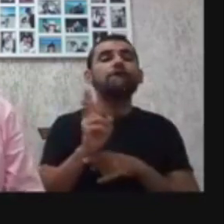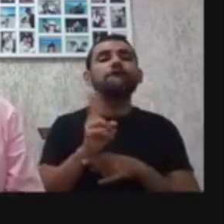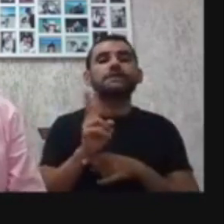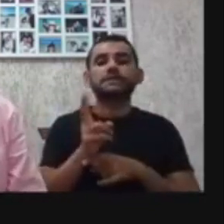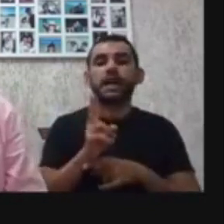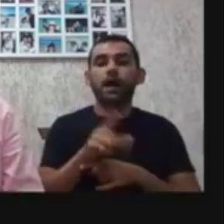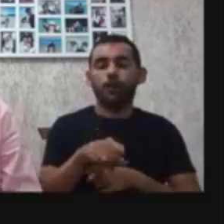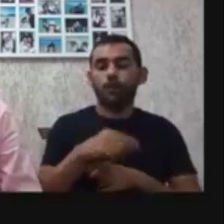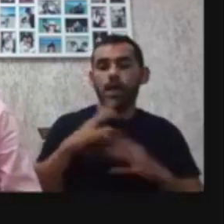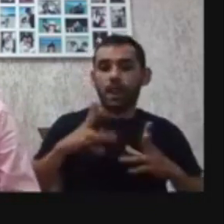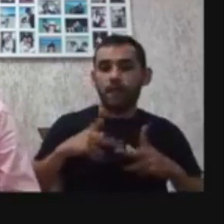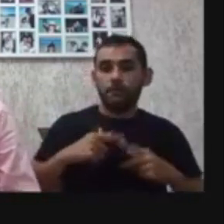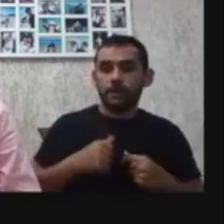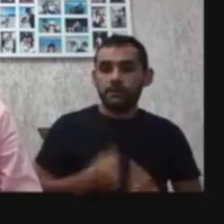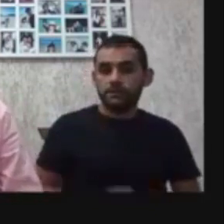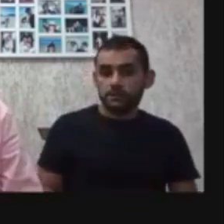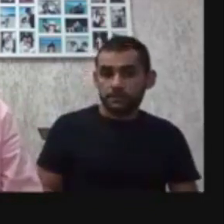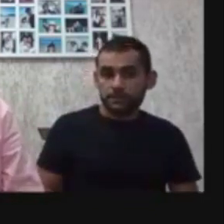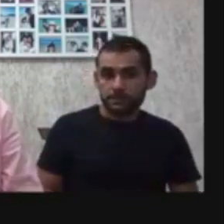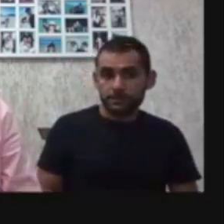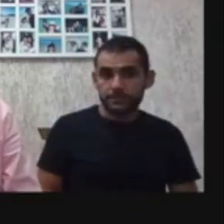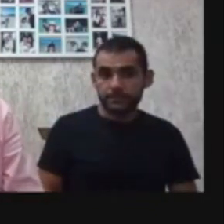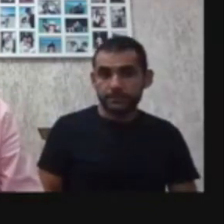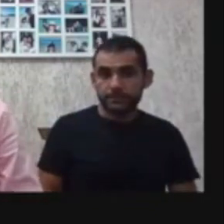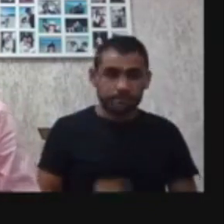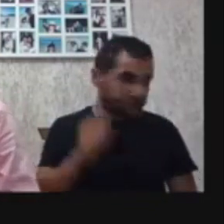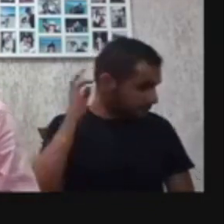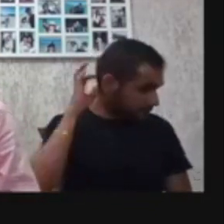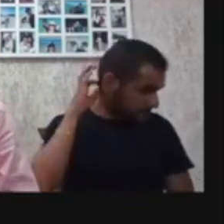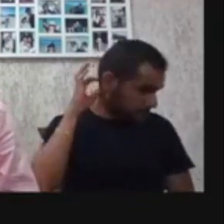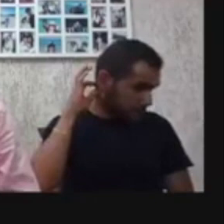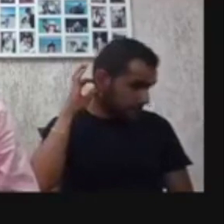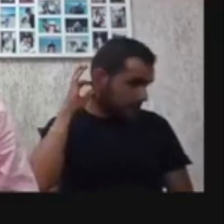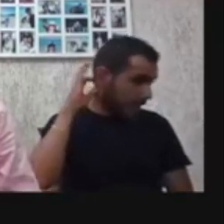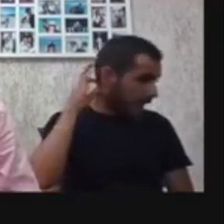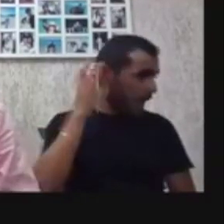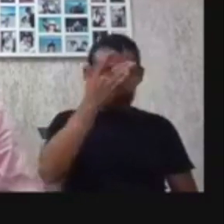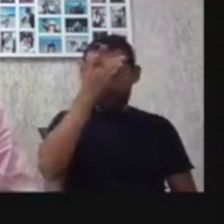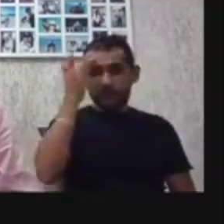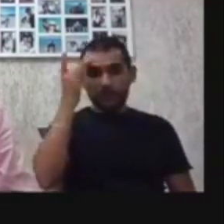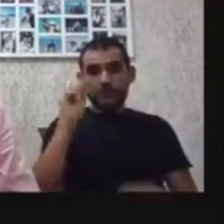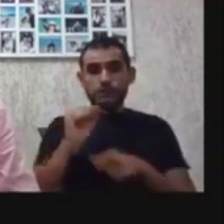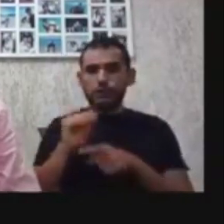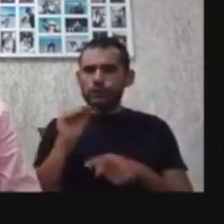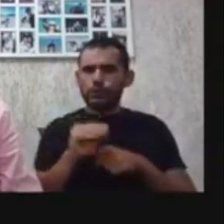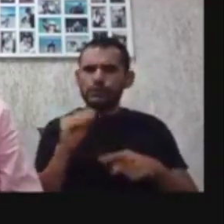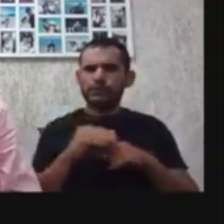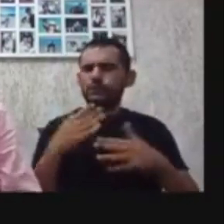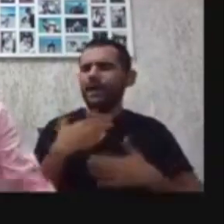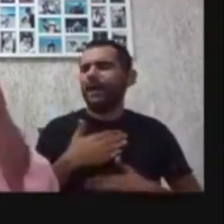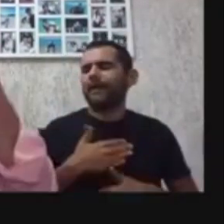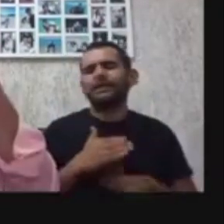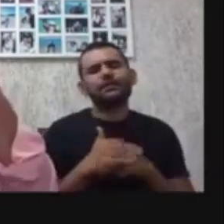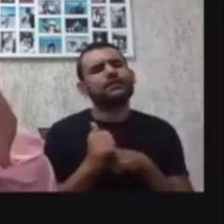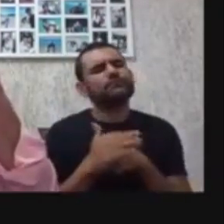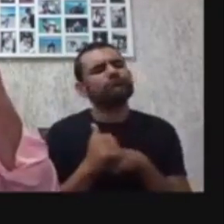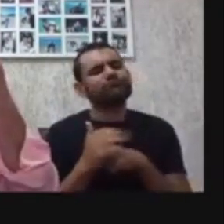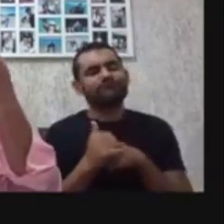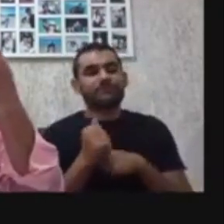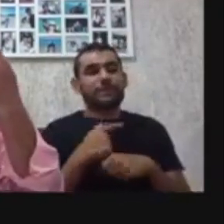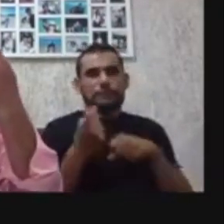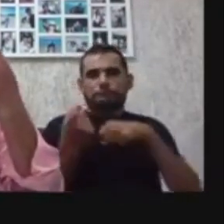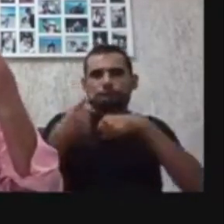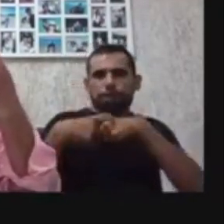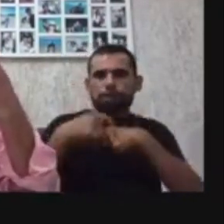exigir desses proprietários? Sabe? Perfeito. Aí a moça tem a casa dela ali que ela cuida com todo carinho e tá cheio de inseto